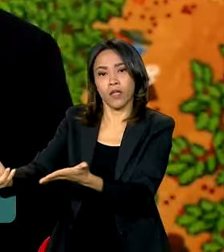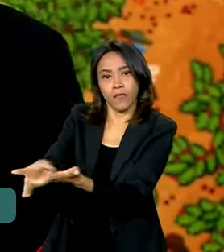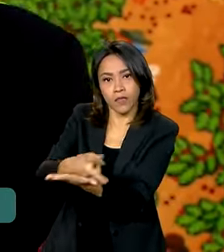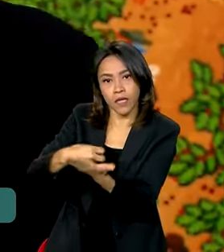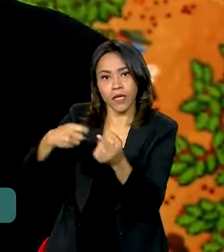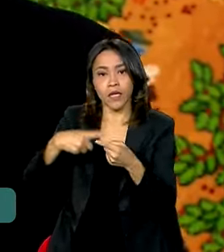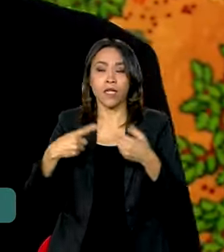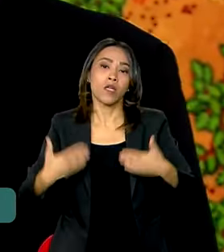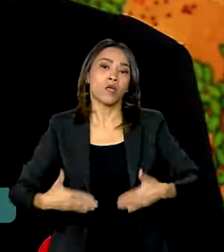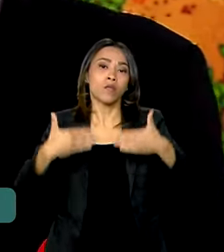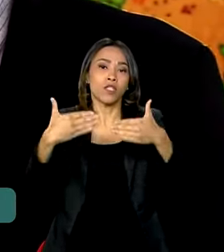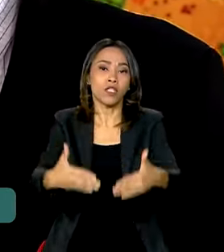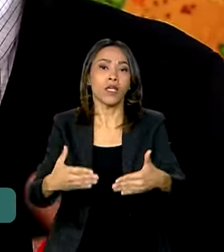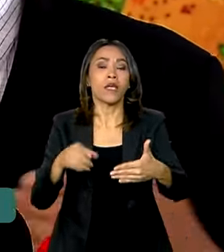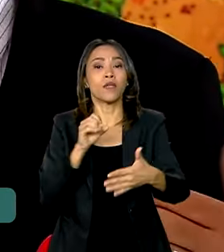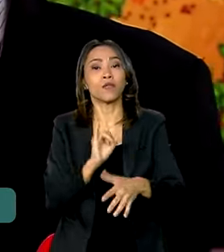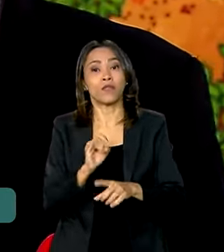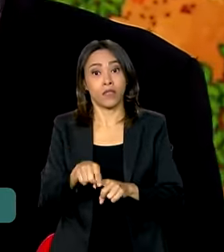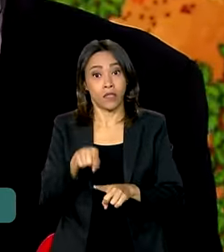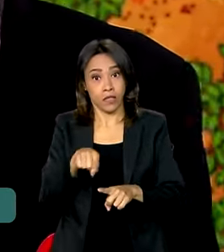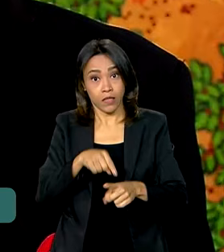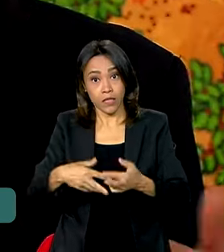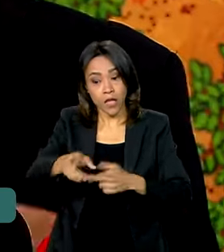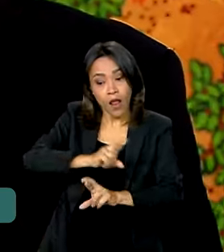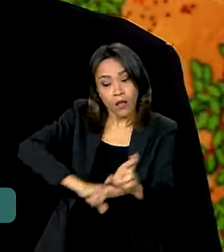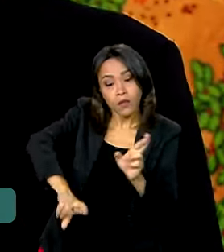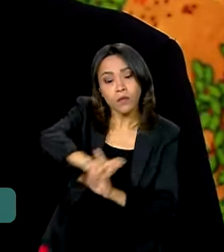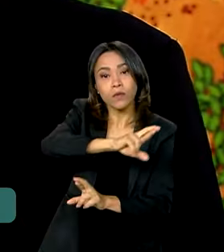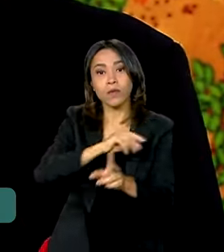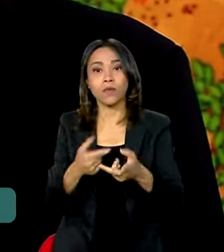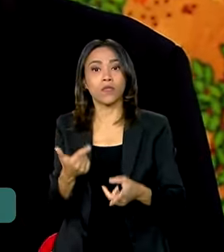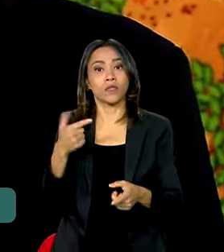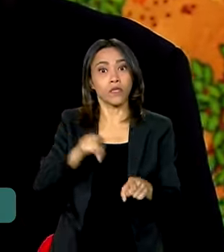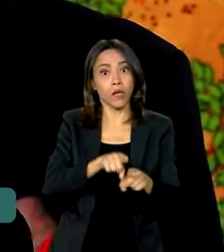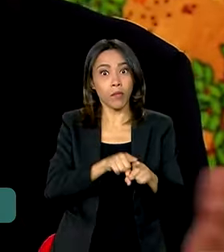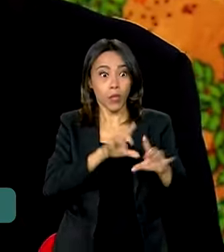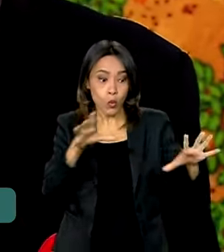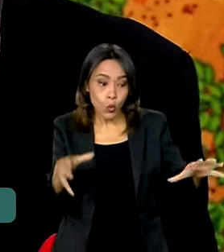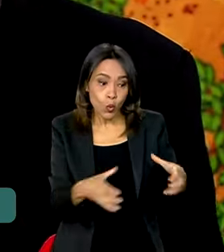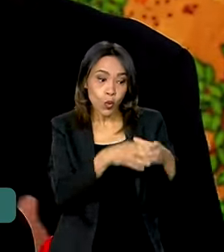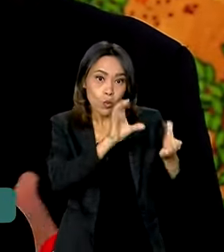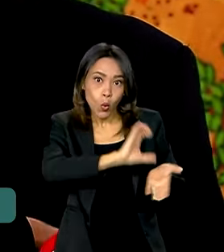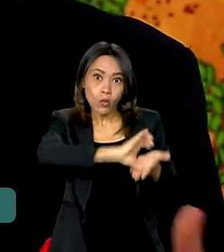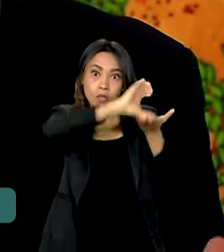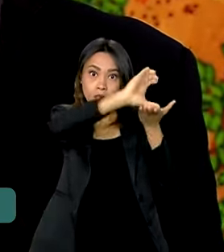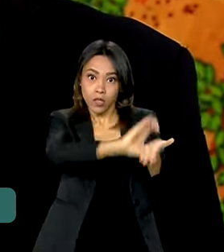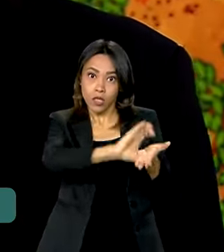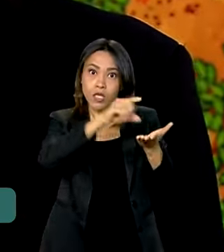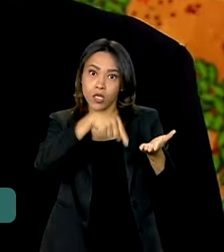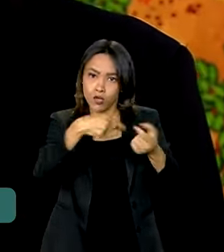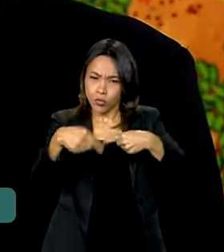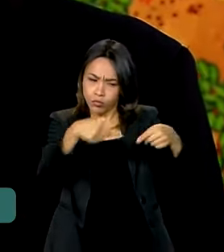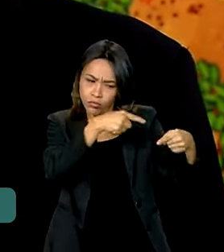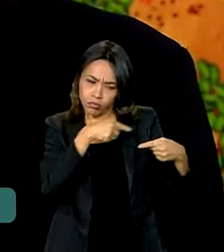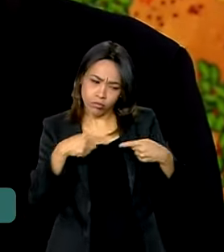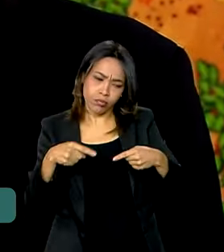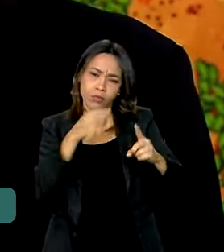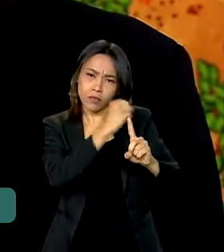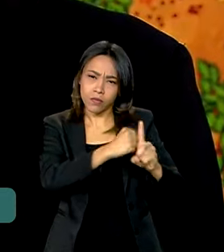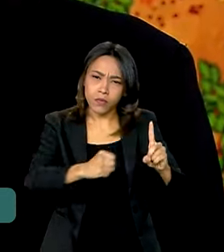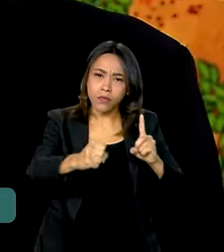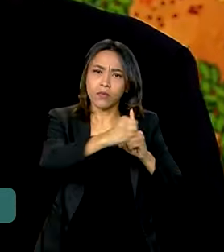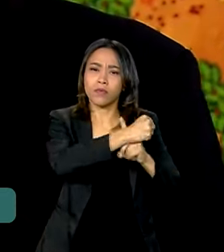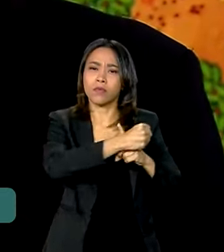Relações Institucionais. Membros do Conselhão irão debater nos diálogos sociais que estão sendo